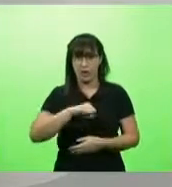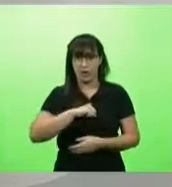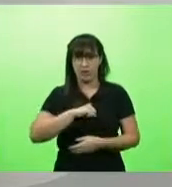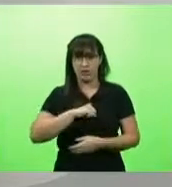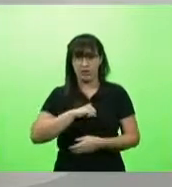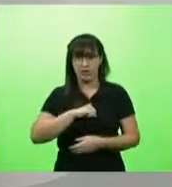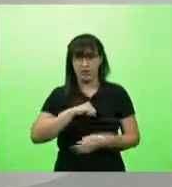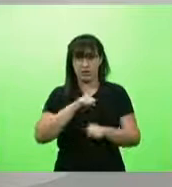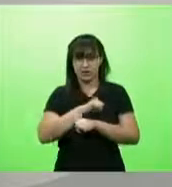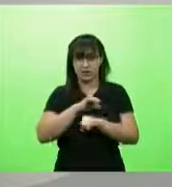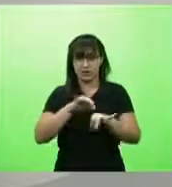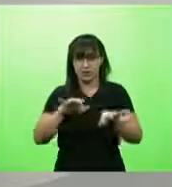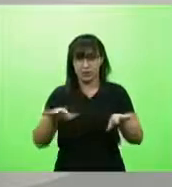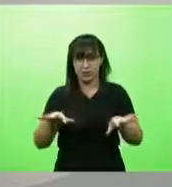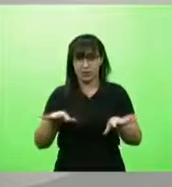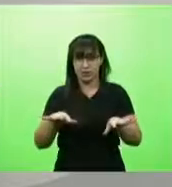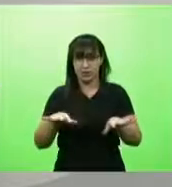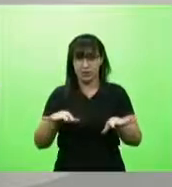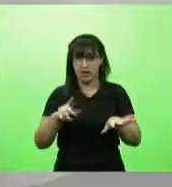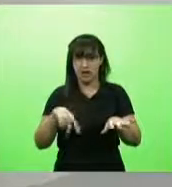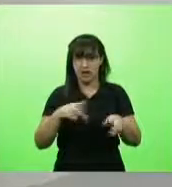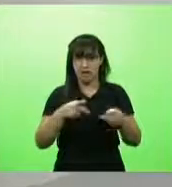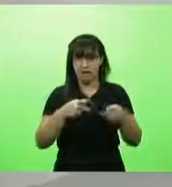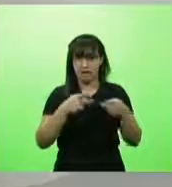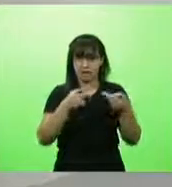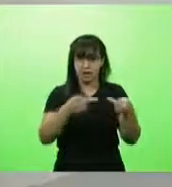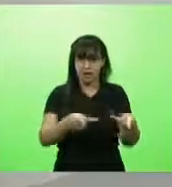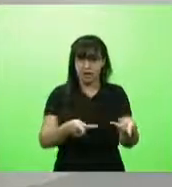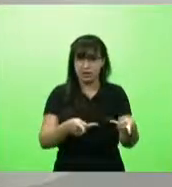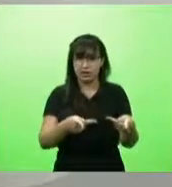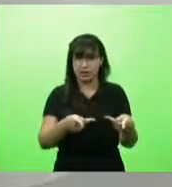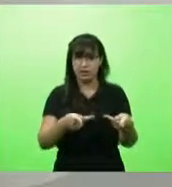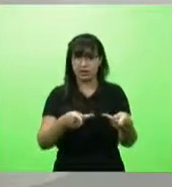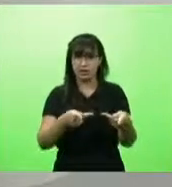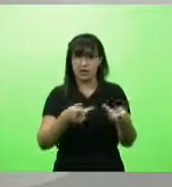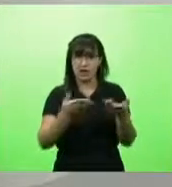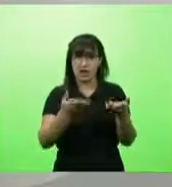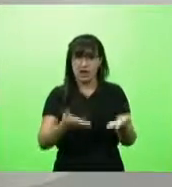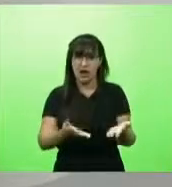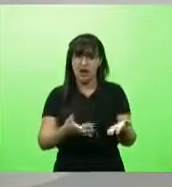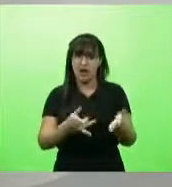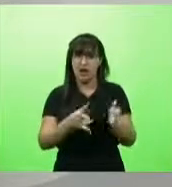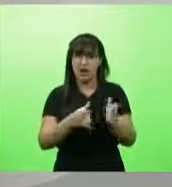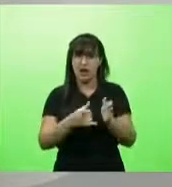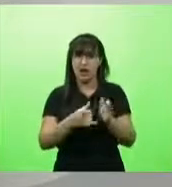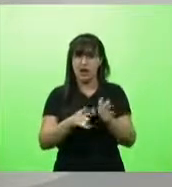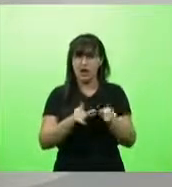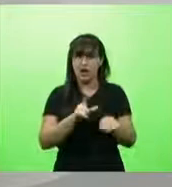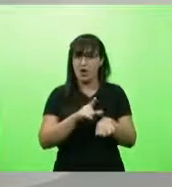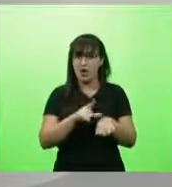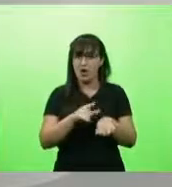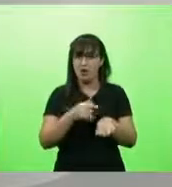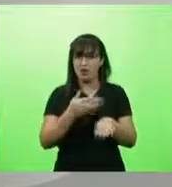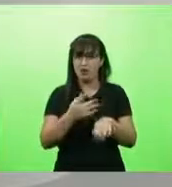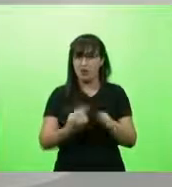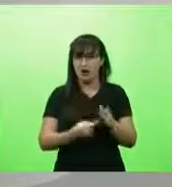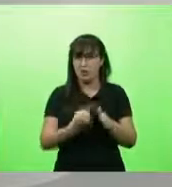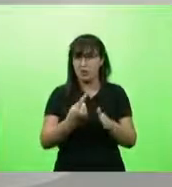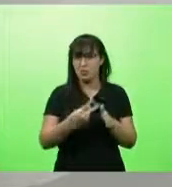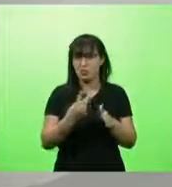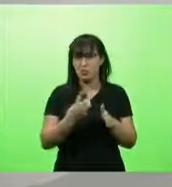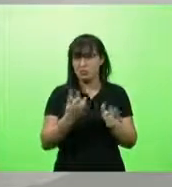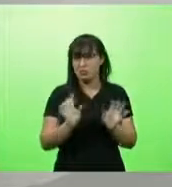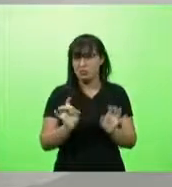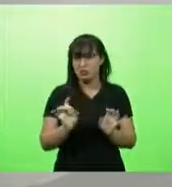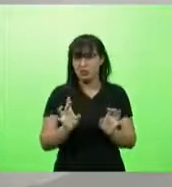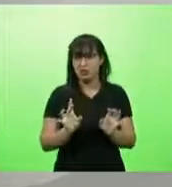massa ele ocorre na visita a um comércio pequeno que recebe uma pessoa por vez. Eu não acredito que é aí o